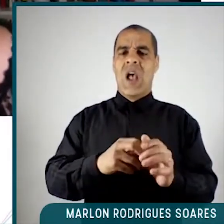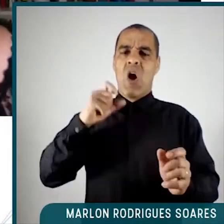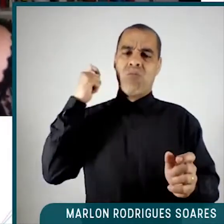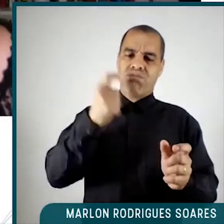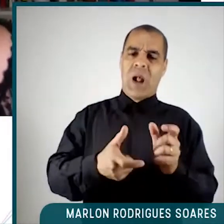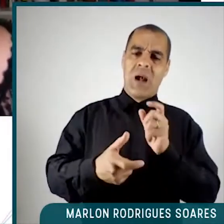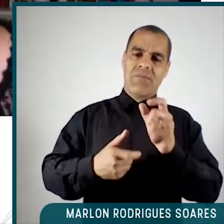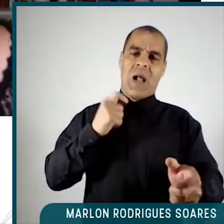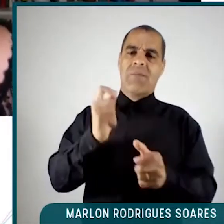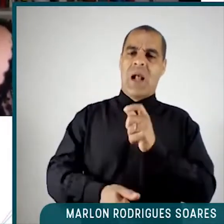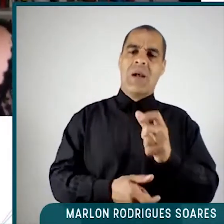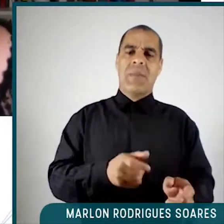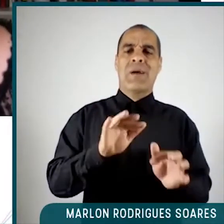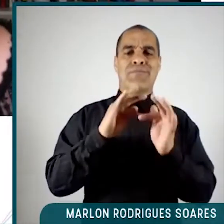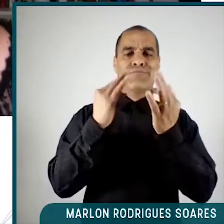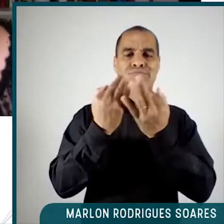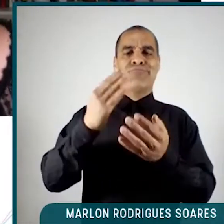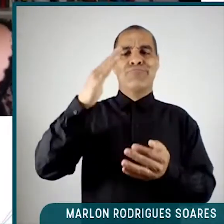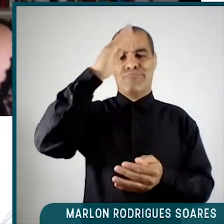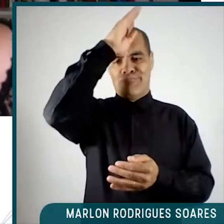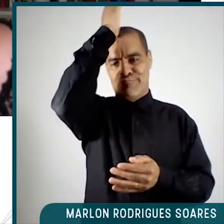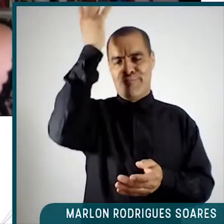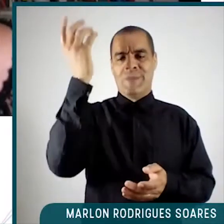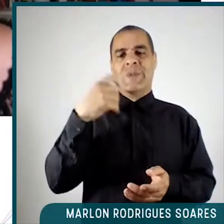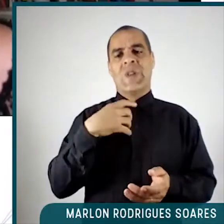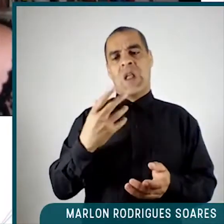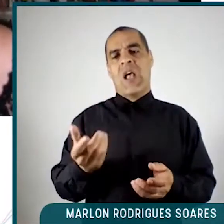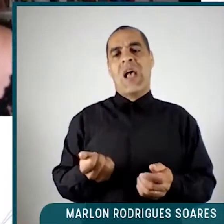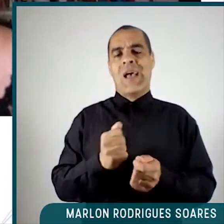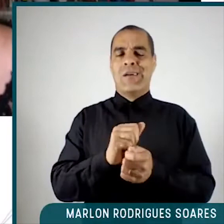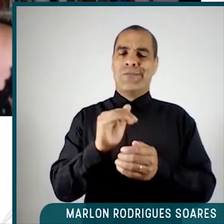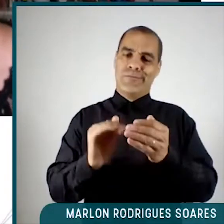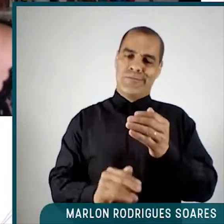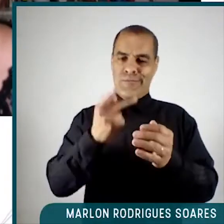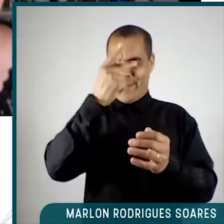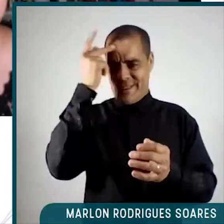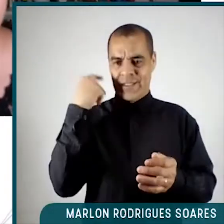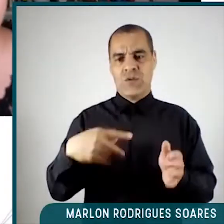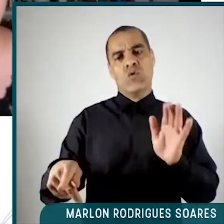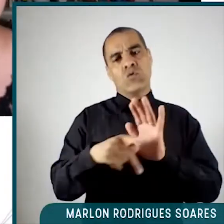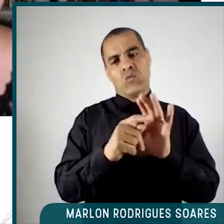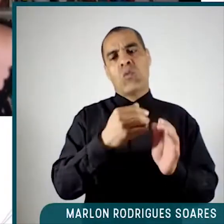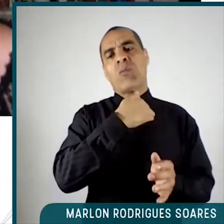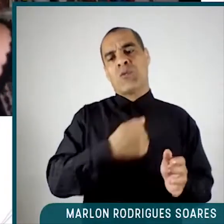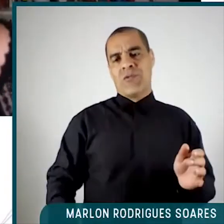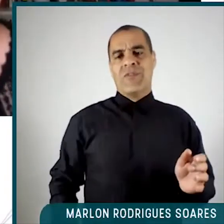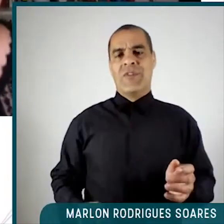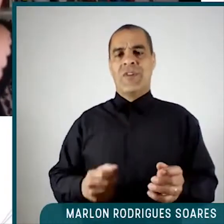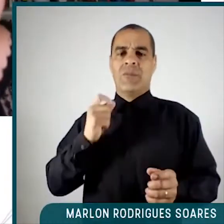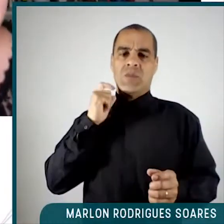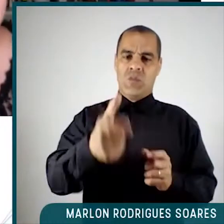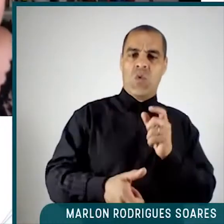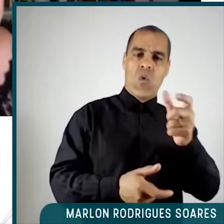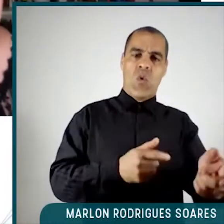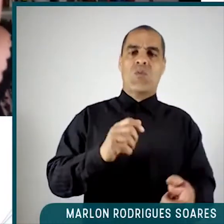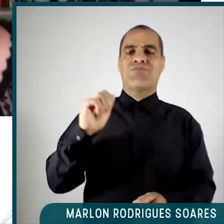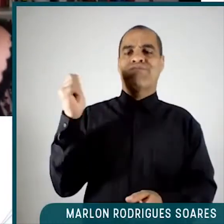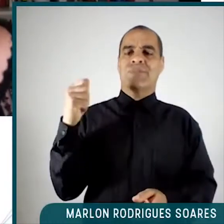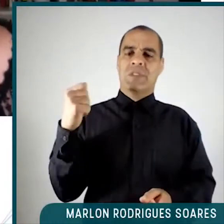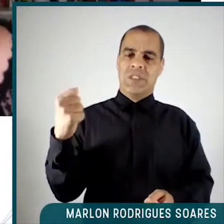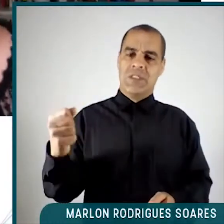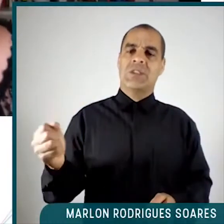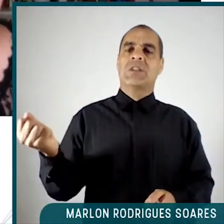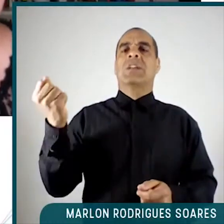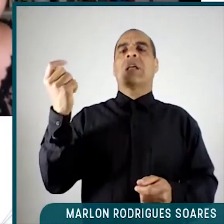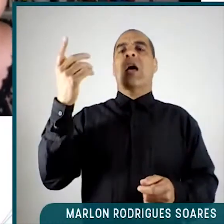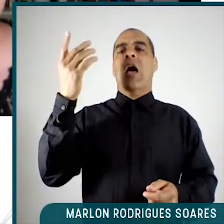família Bolsonaro, os integrantes, enfim, né, de menor escalão do governo, mas com a Argentina, com a Alemanha e a